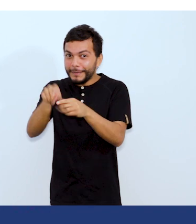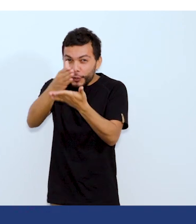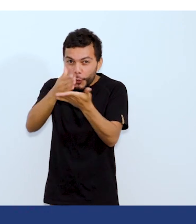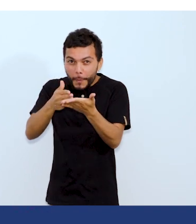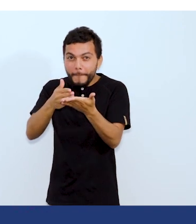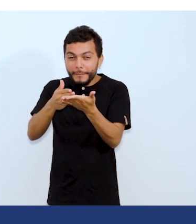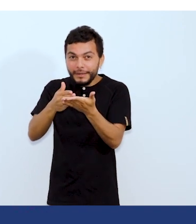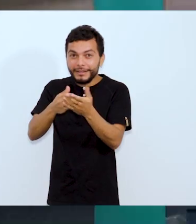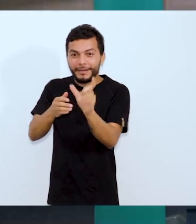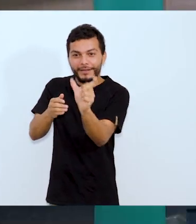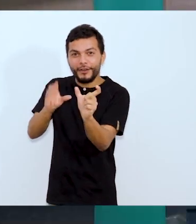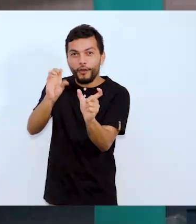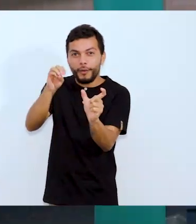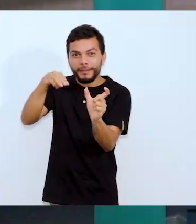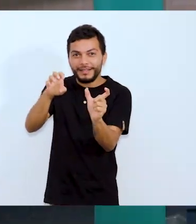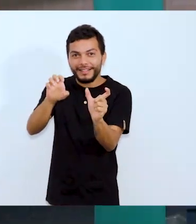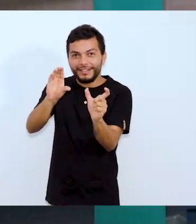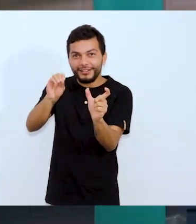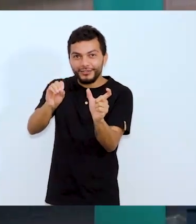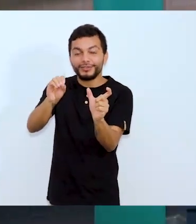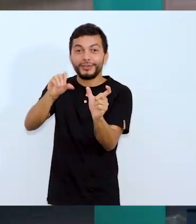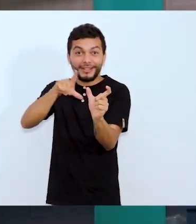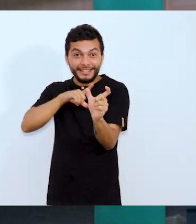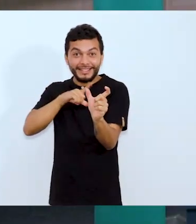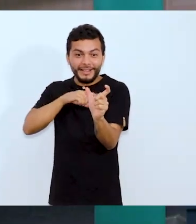palavra começo, o M está no